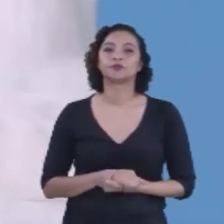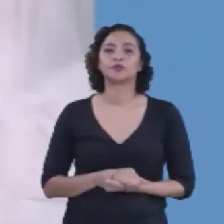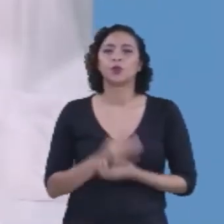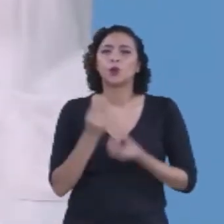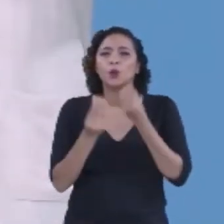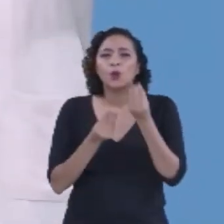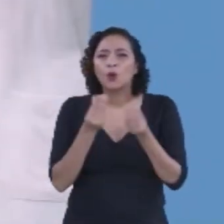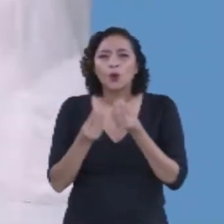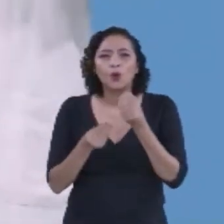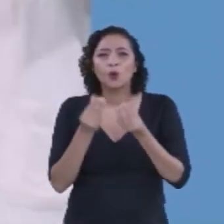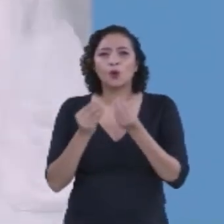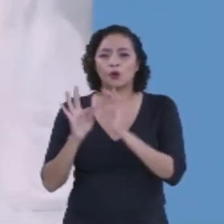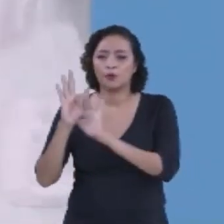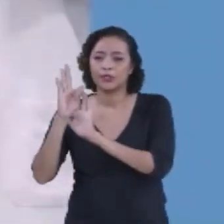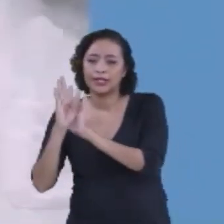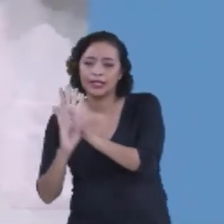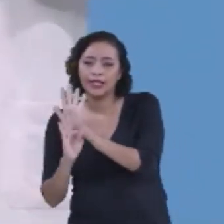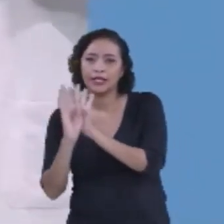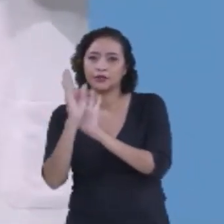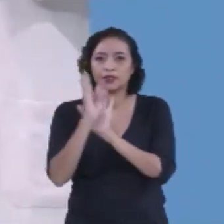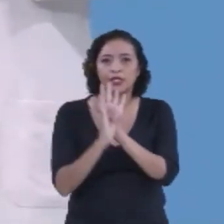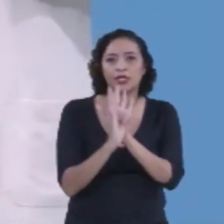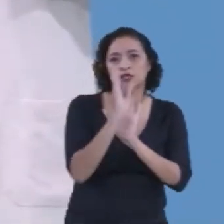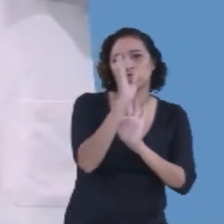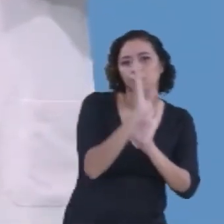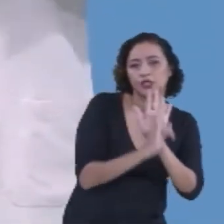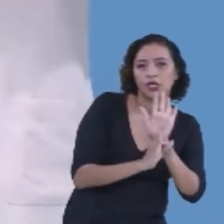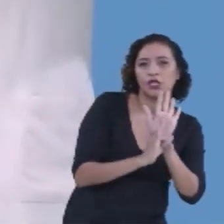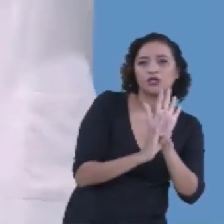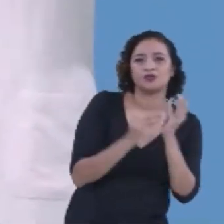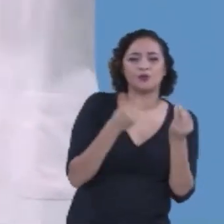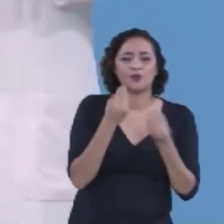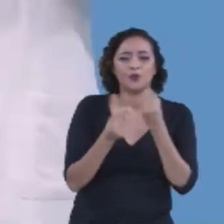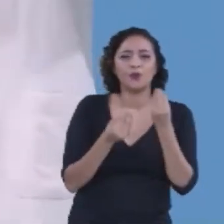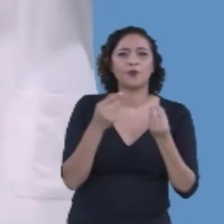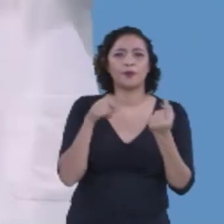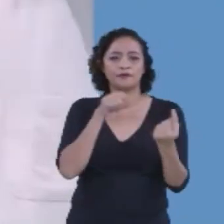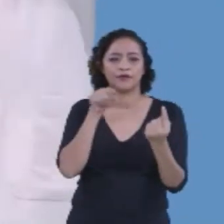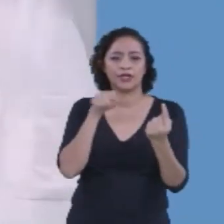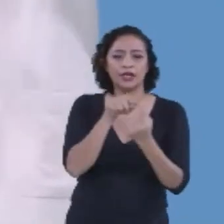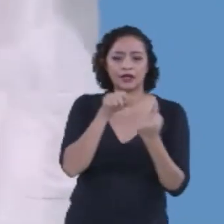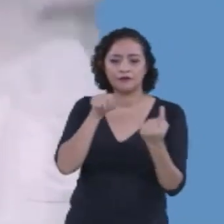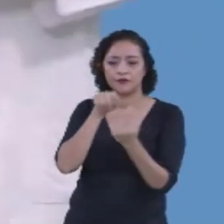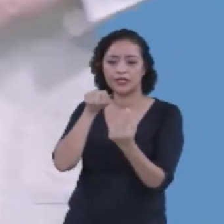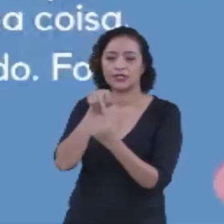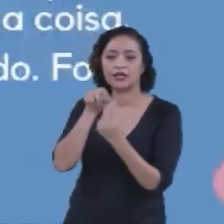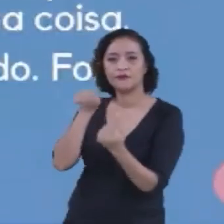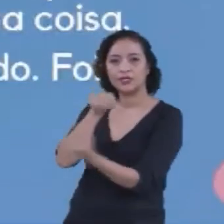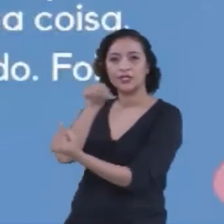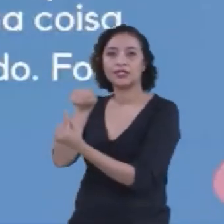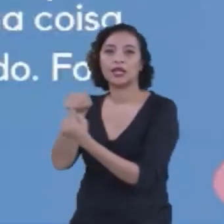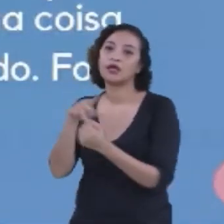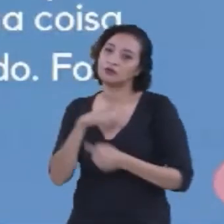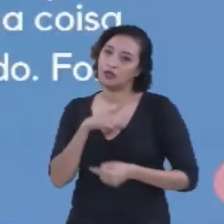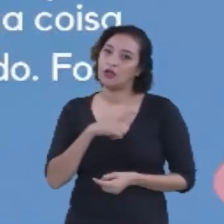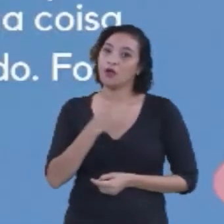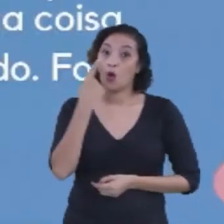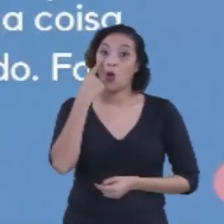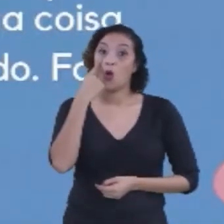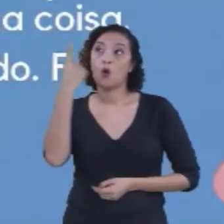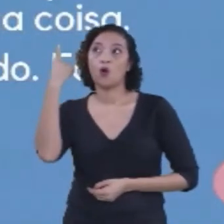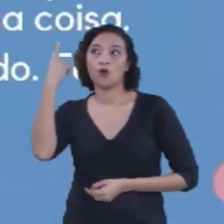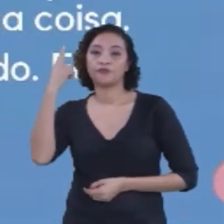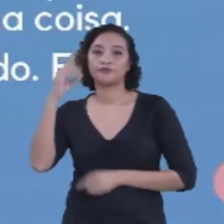esse descritor, a identificação da finalidade do texto aparece nas avaliações externas? Vamos lá. Observando aí o